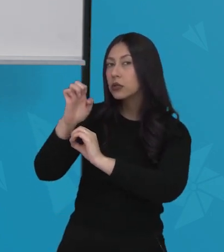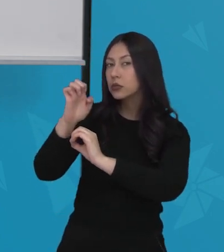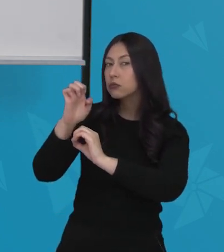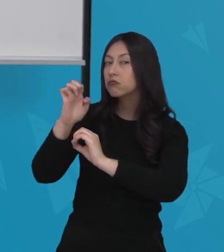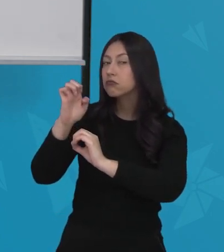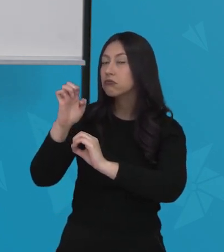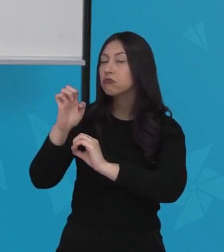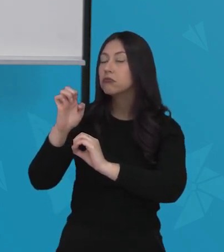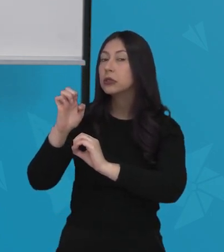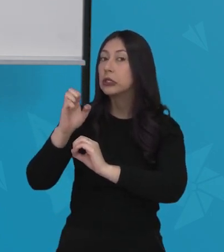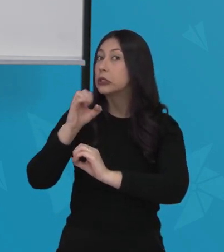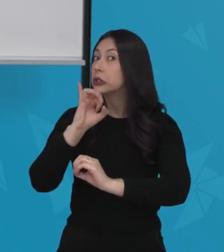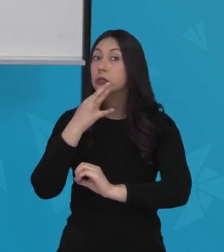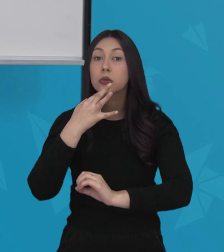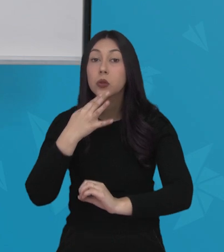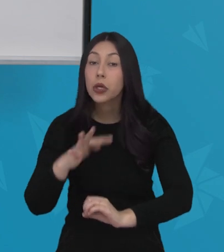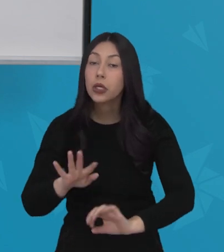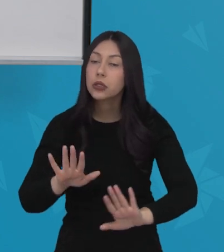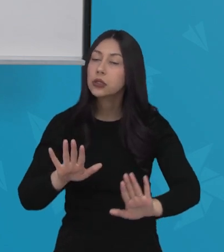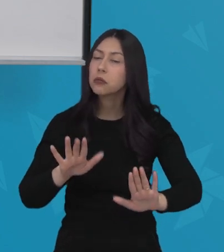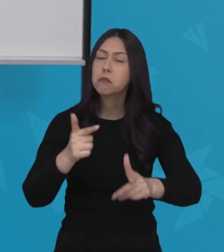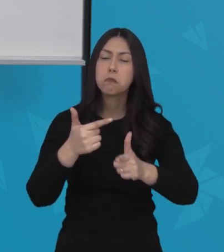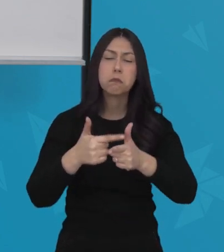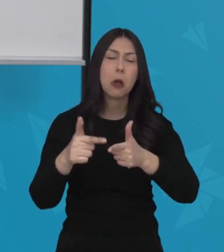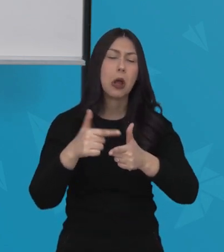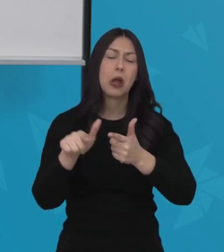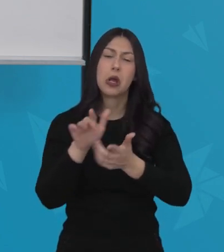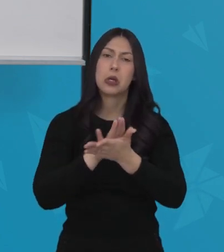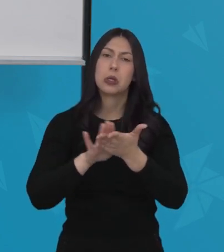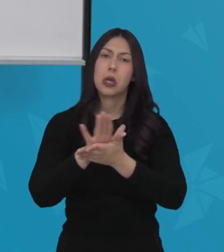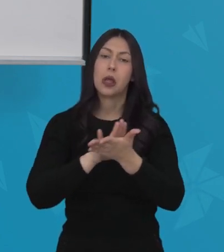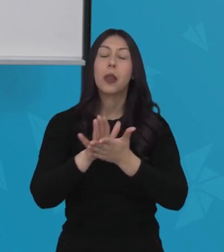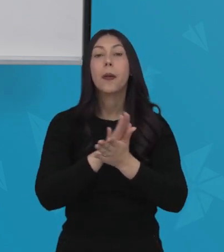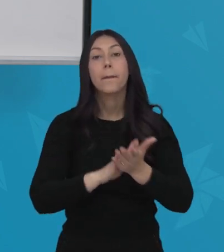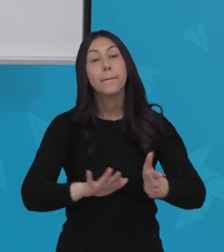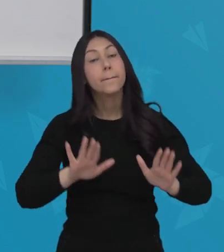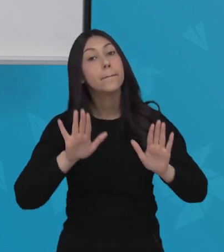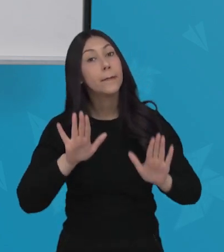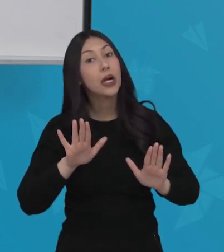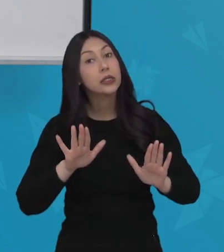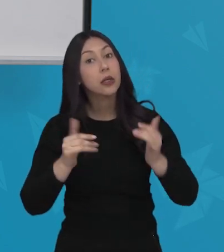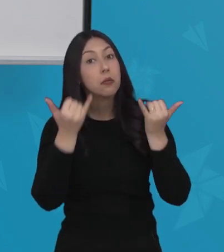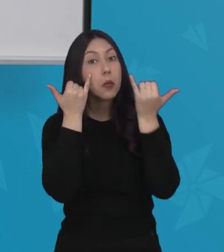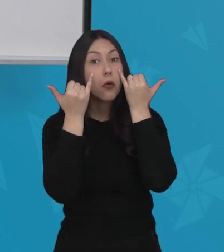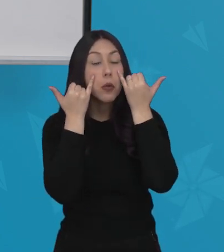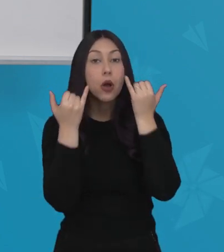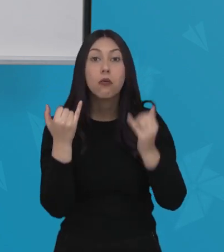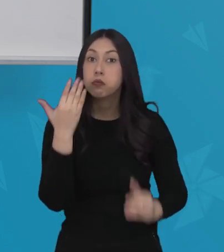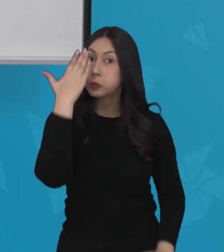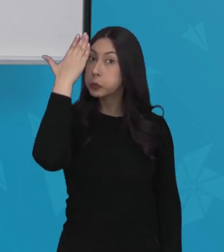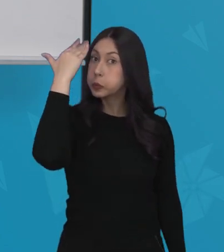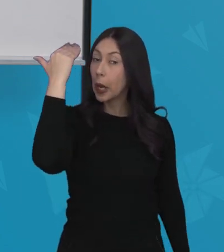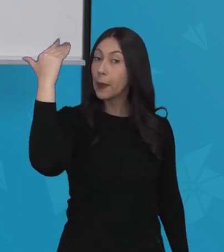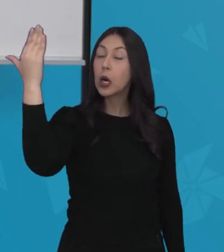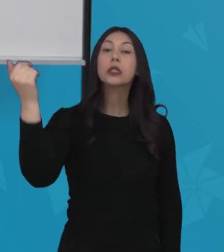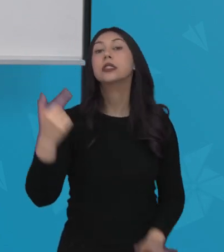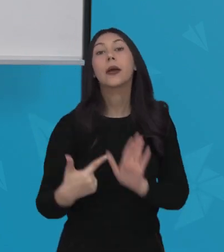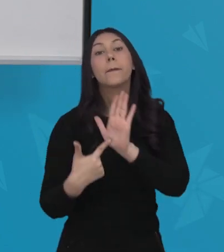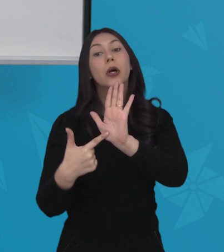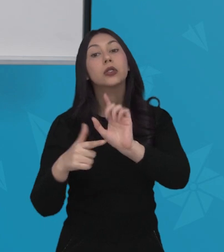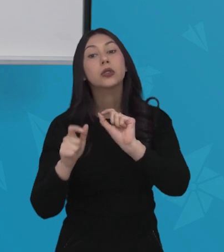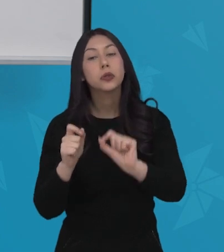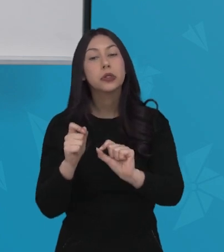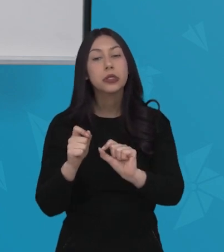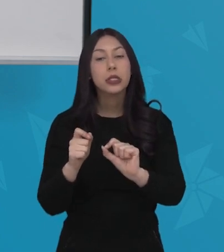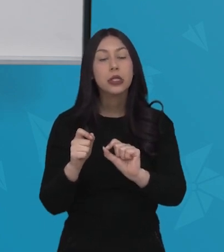falar deles. Se não tiver ouvido falar também, não tem problema, tranquilo? Mas é um dado famoso da física, é um dado conhecido, que a